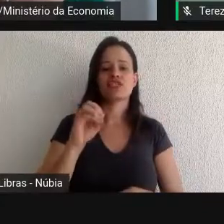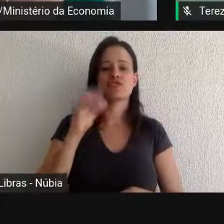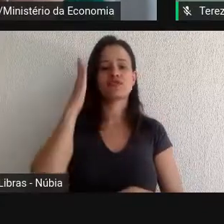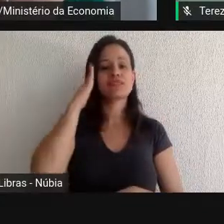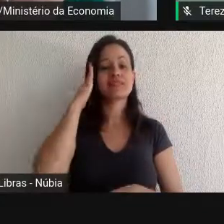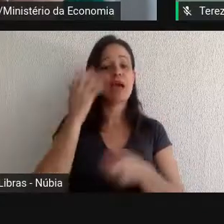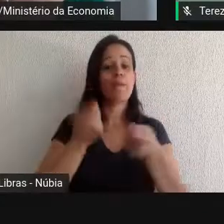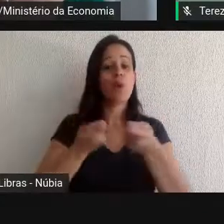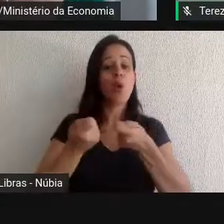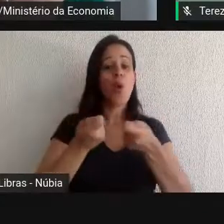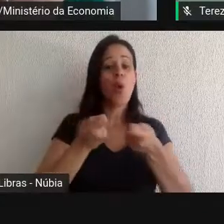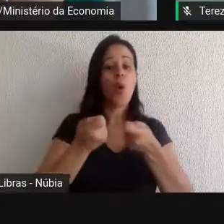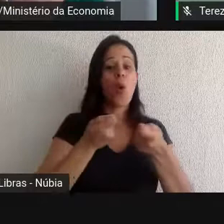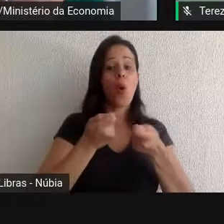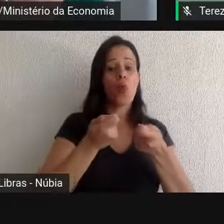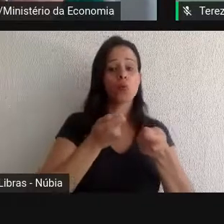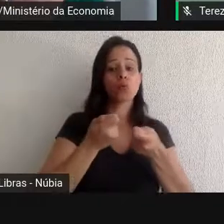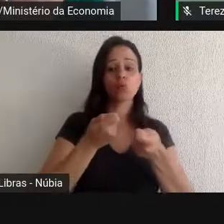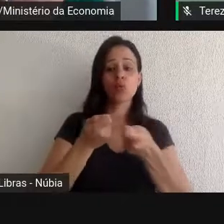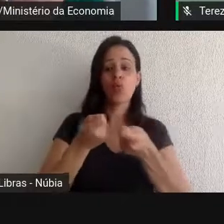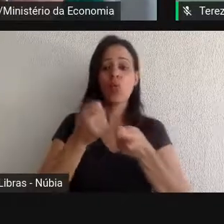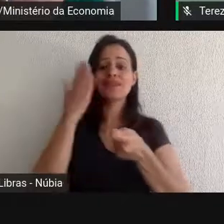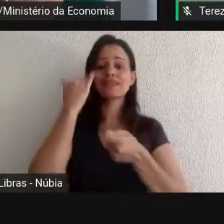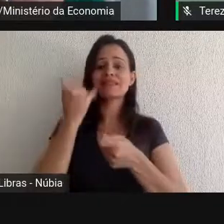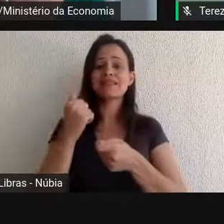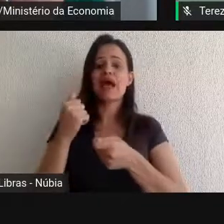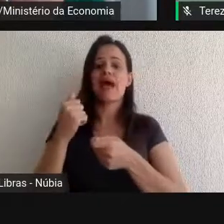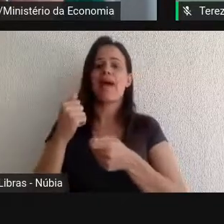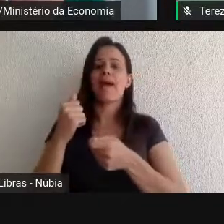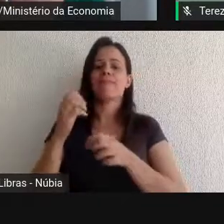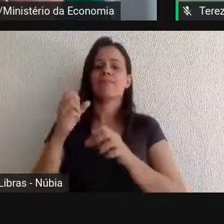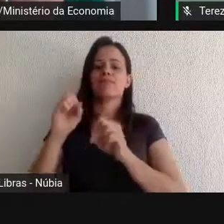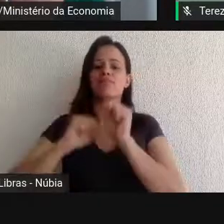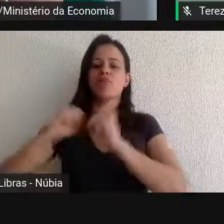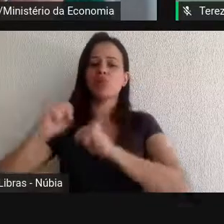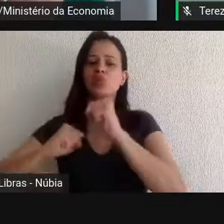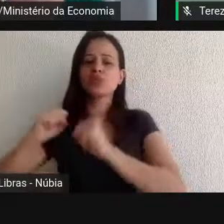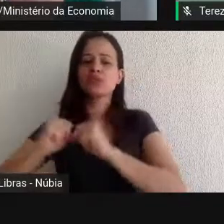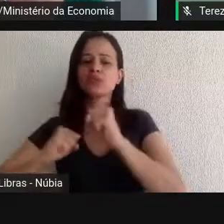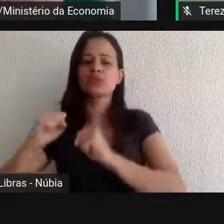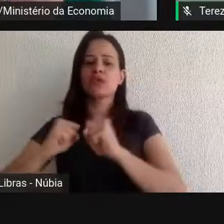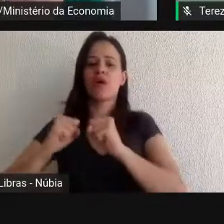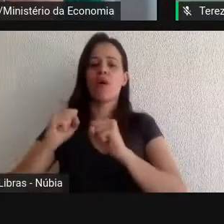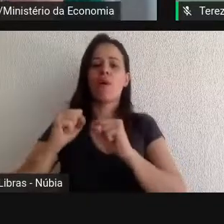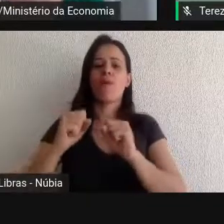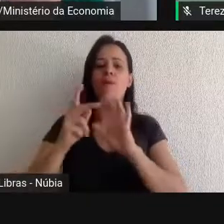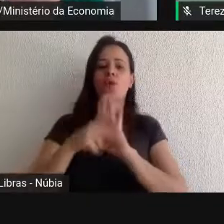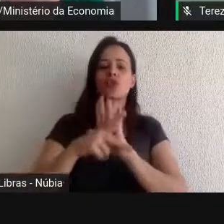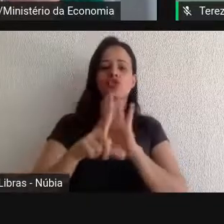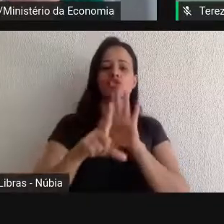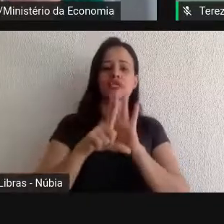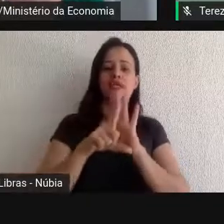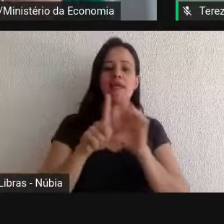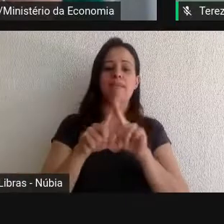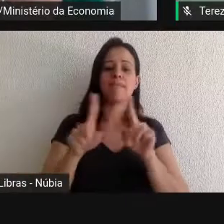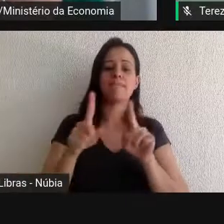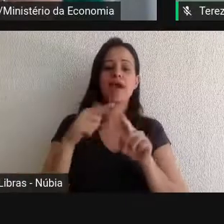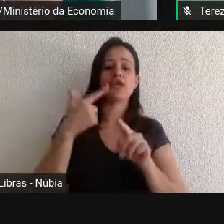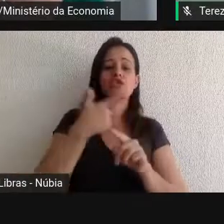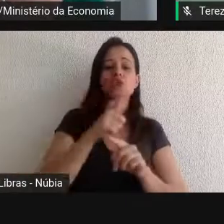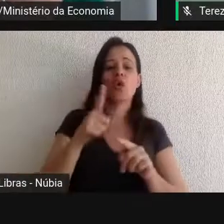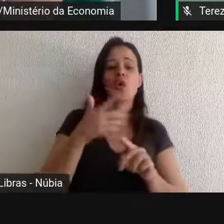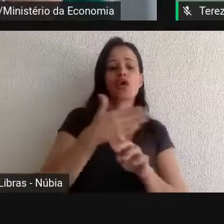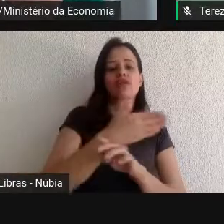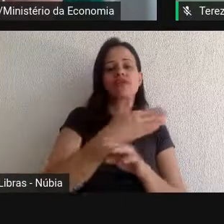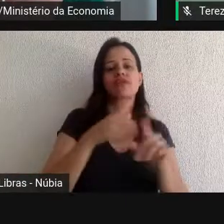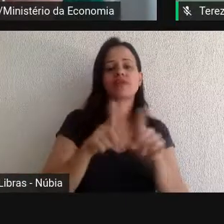pela via legiferante, né, de produção de projetos de lei, mas sim por outras vias, como já está